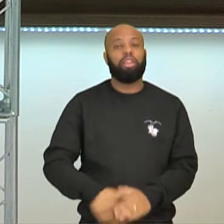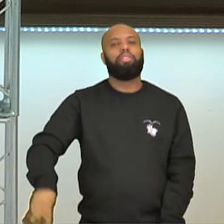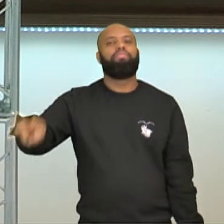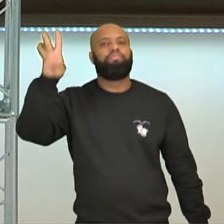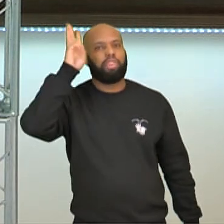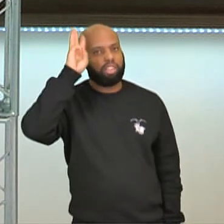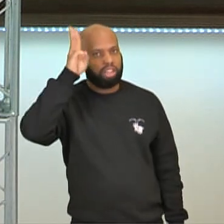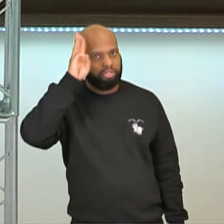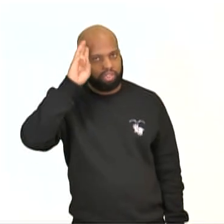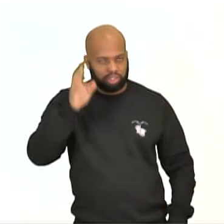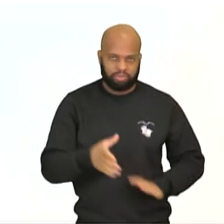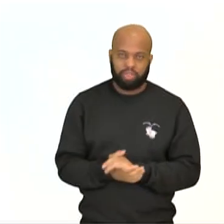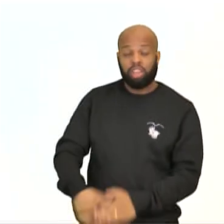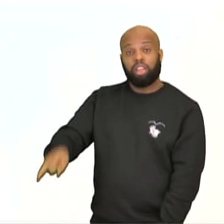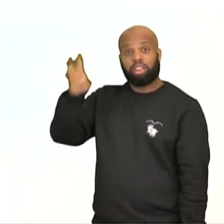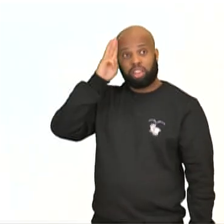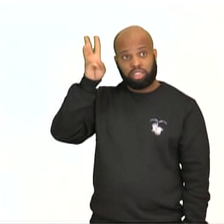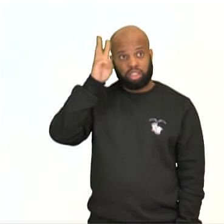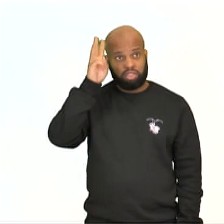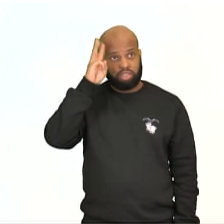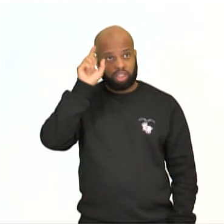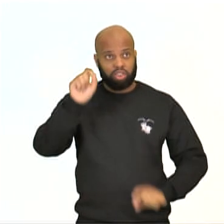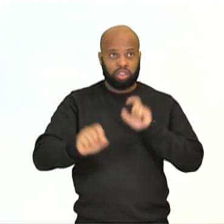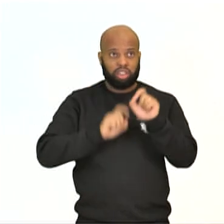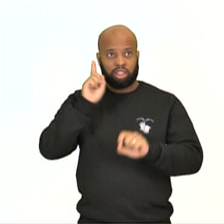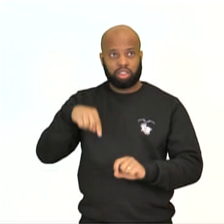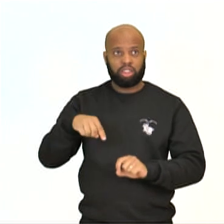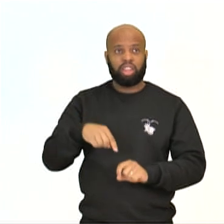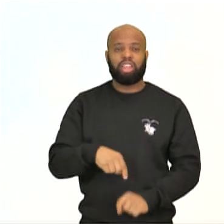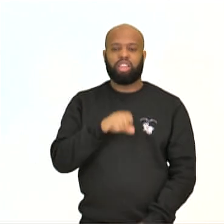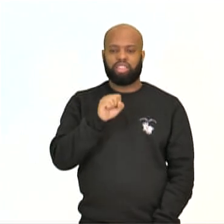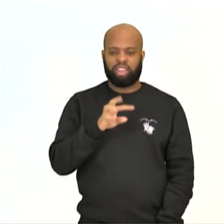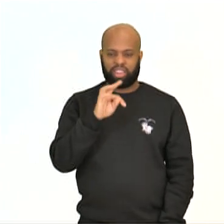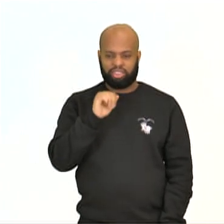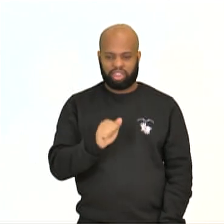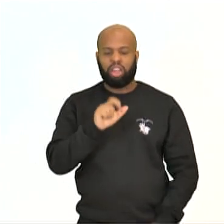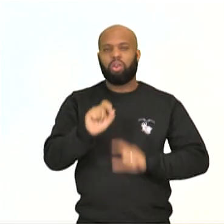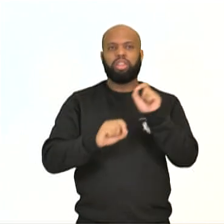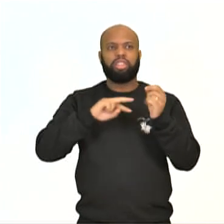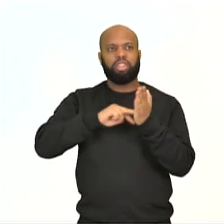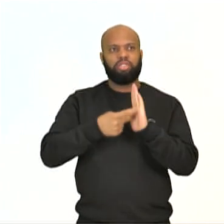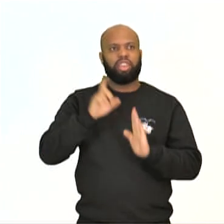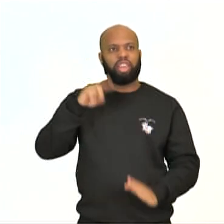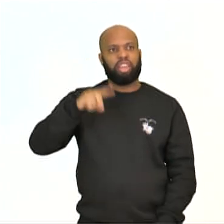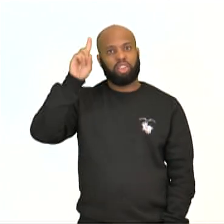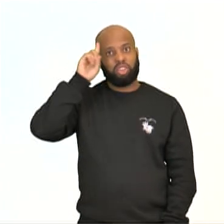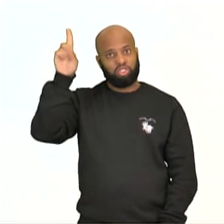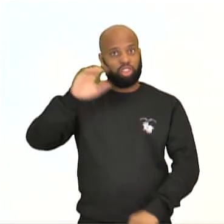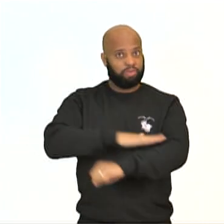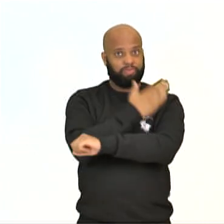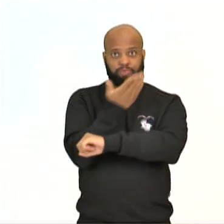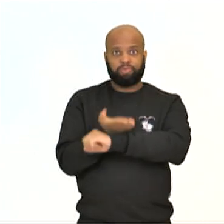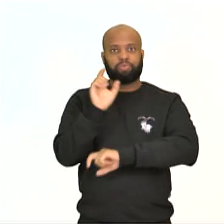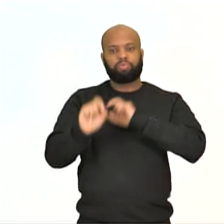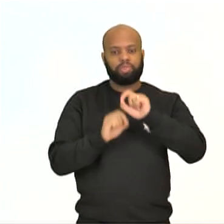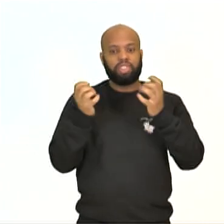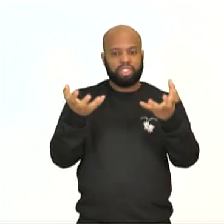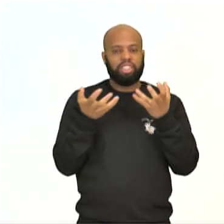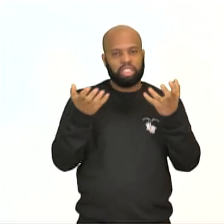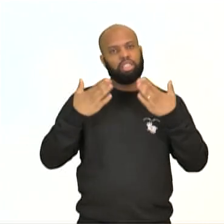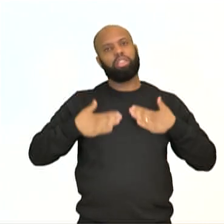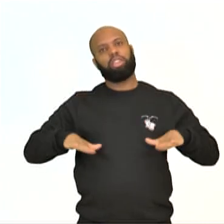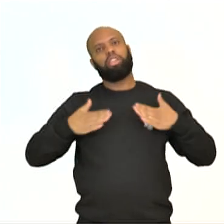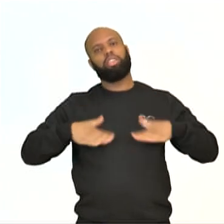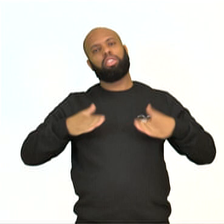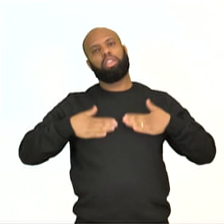Terça-feira. Terça-feira, uma sesta inteira. Uma sesta inteira quer dizer que era um dia que ele queria